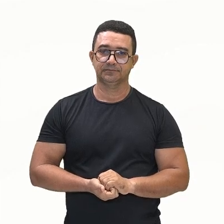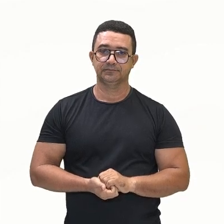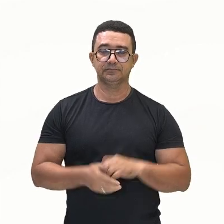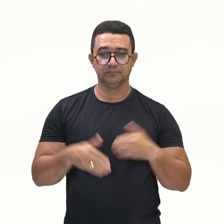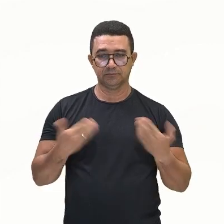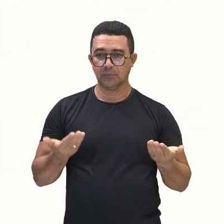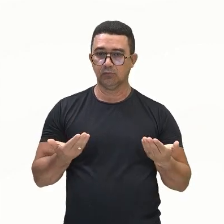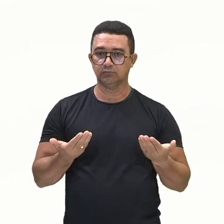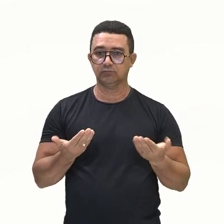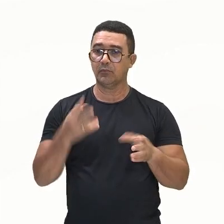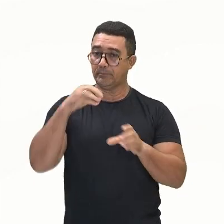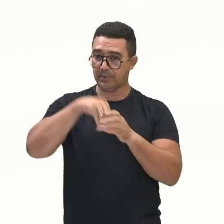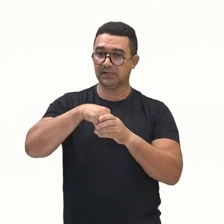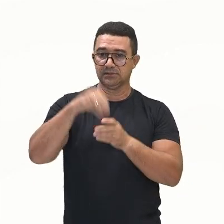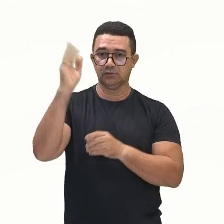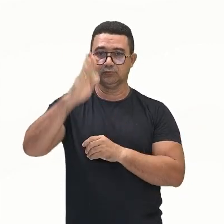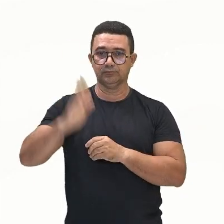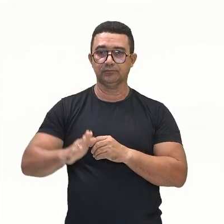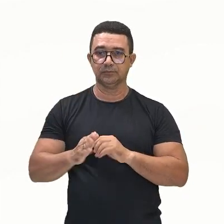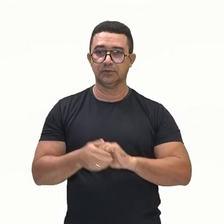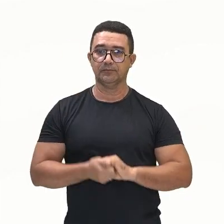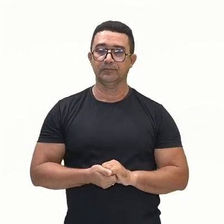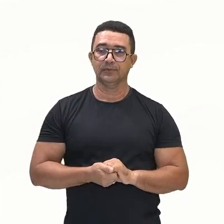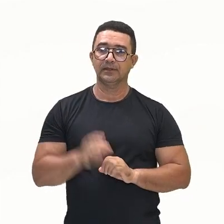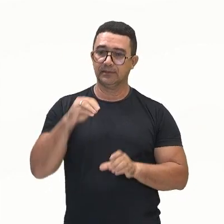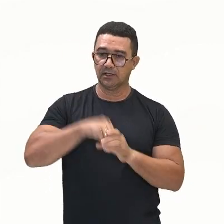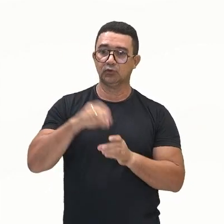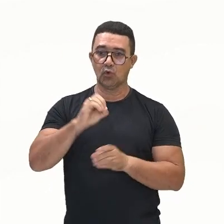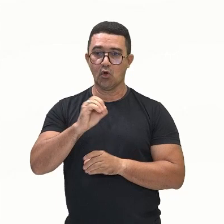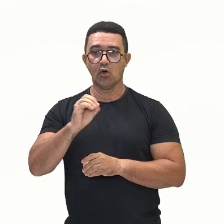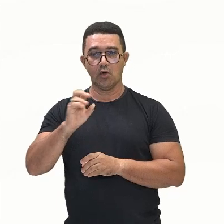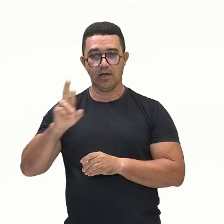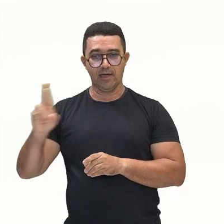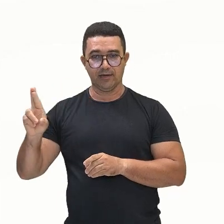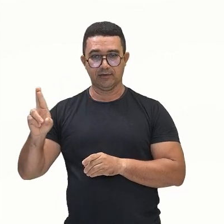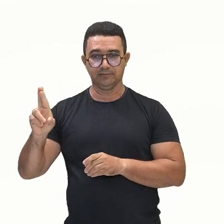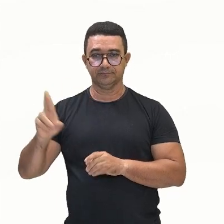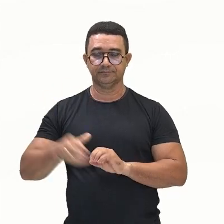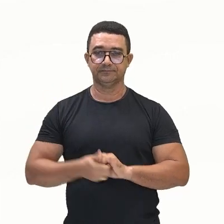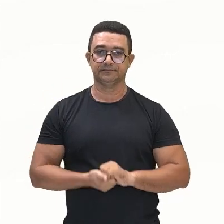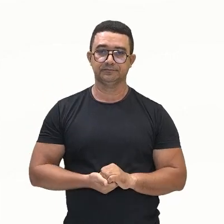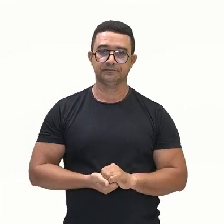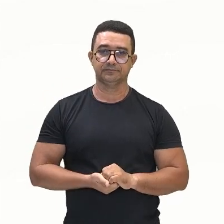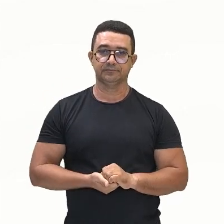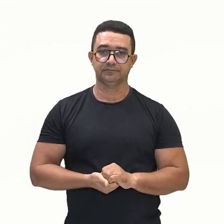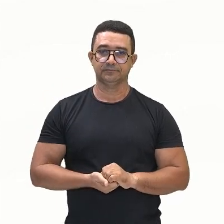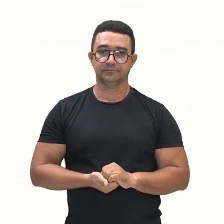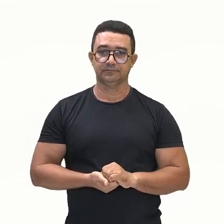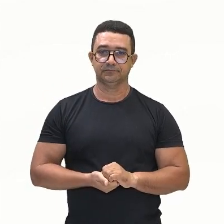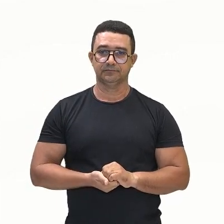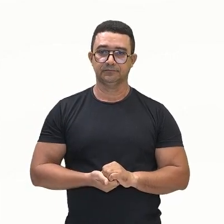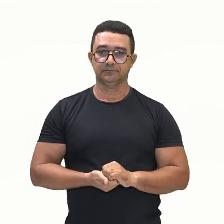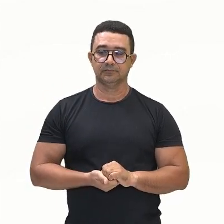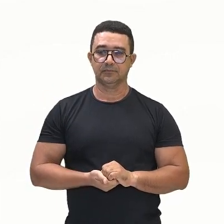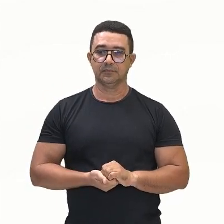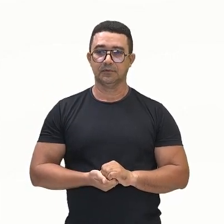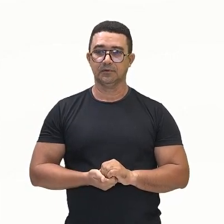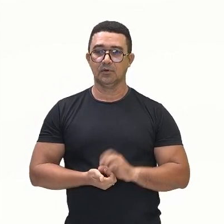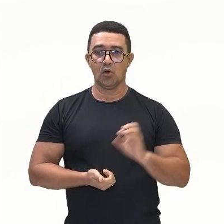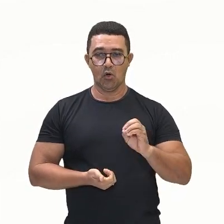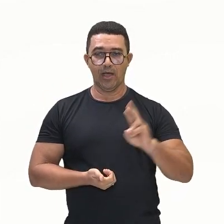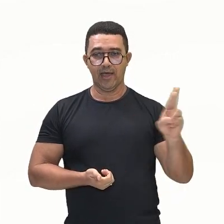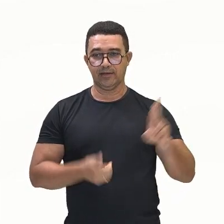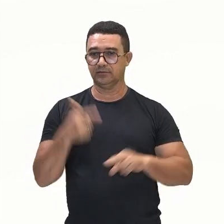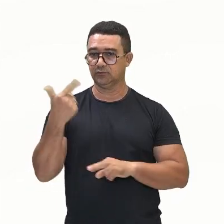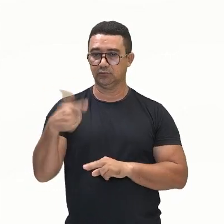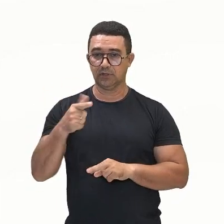hemisfério oeste, ok? E não tem nenhum pouquinhozinho dele dentro do hemisfério oriental. Então, o Brasil